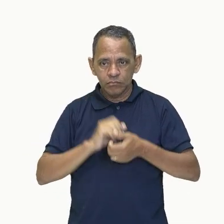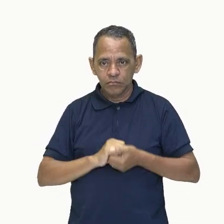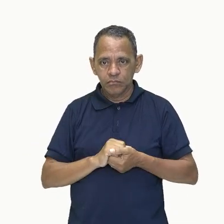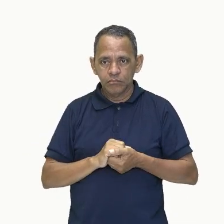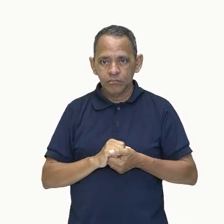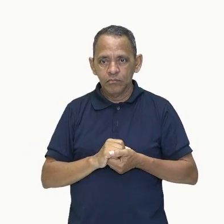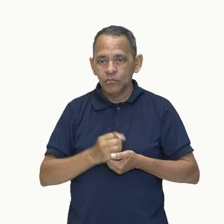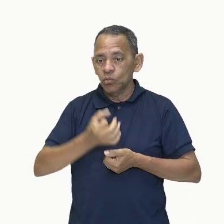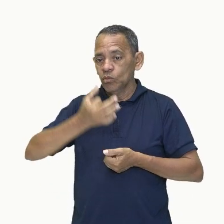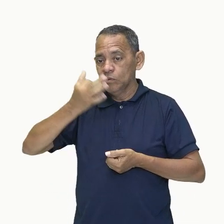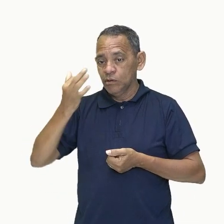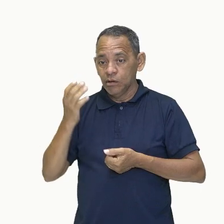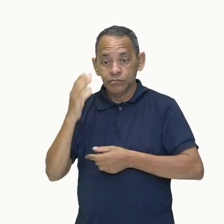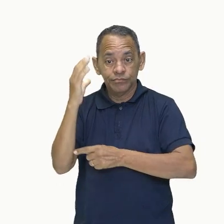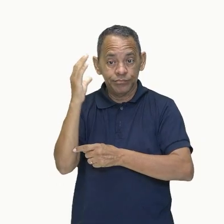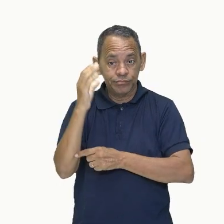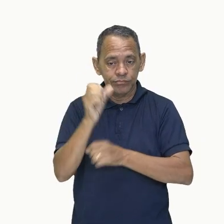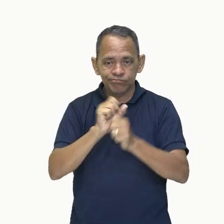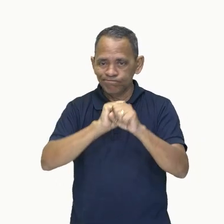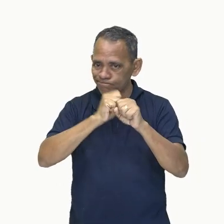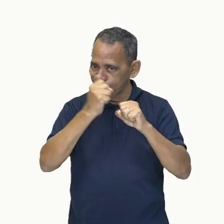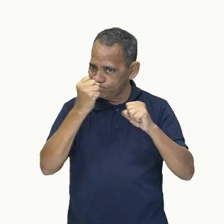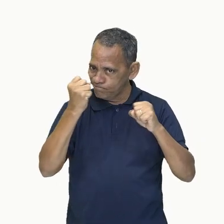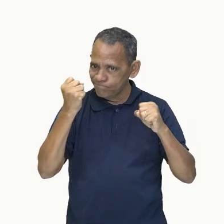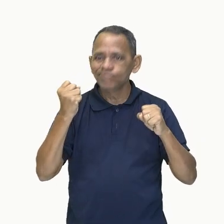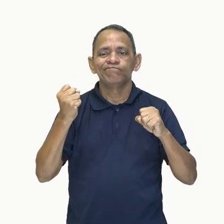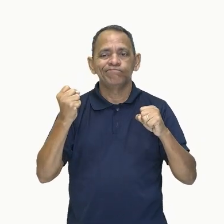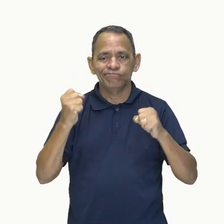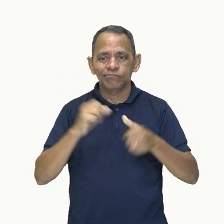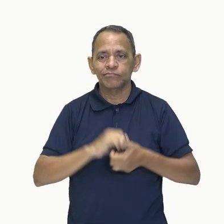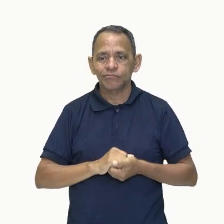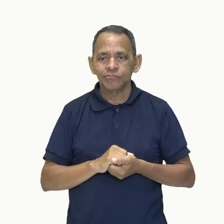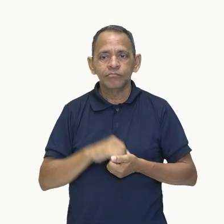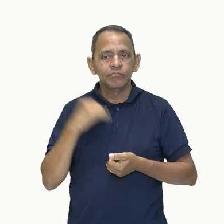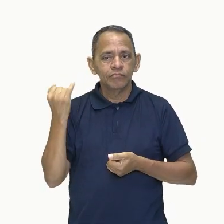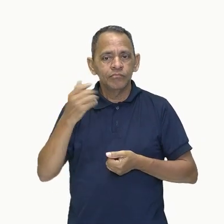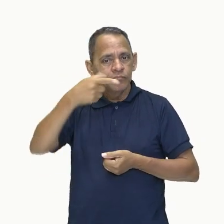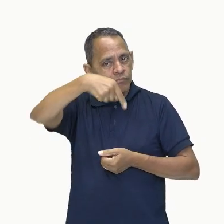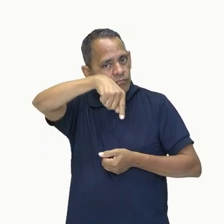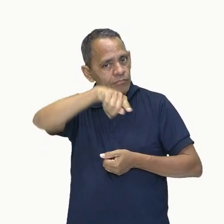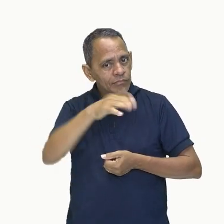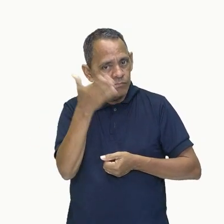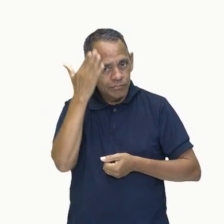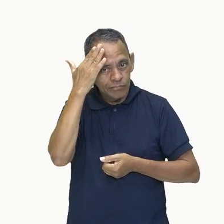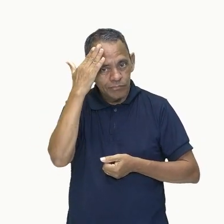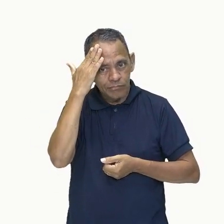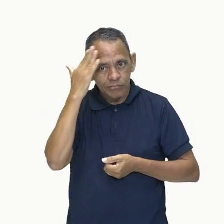quantidade de carbonos muito grande, tá bom? Importante você entender isso.